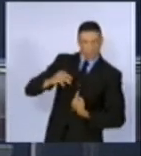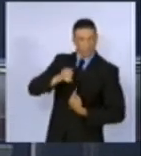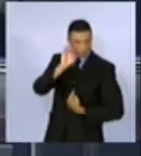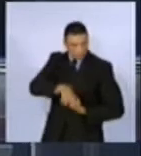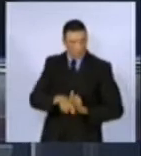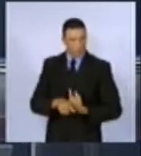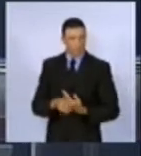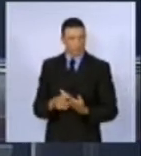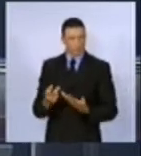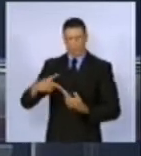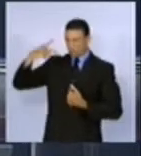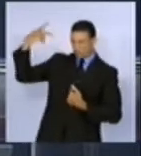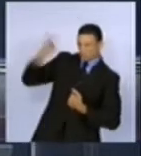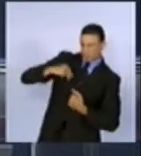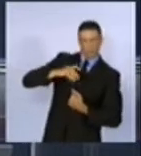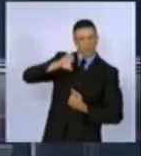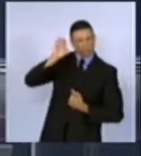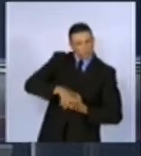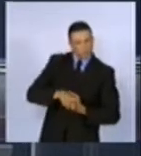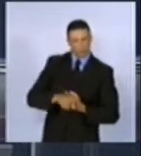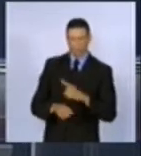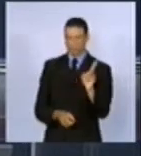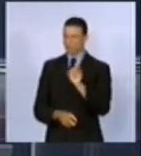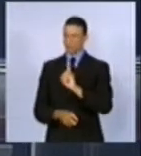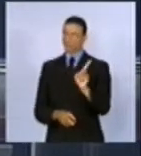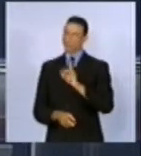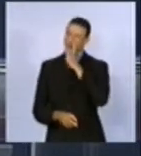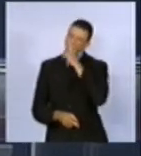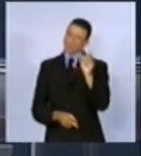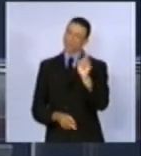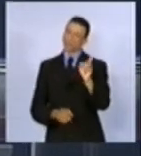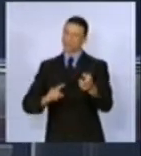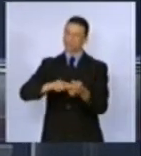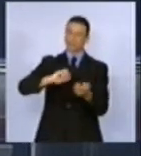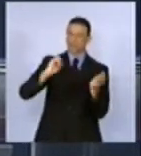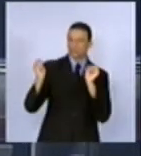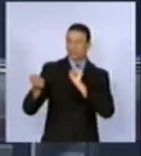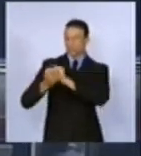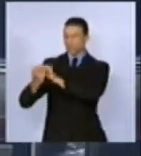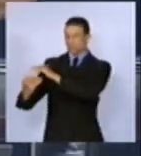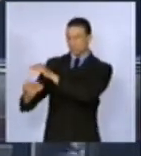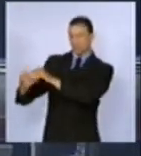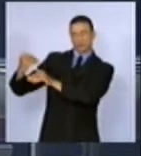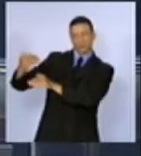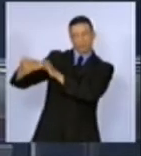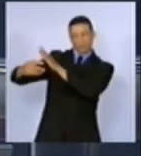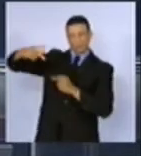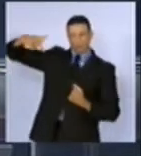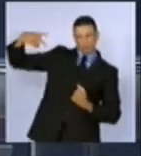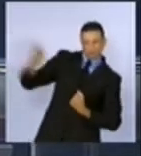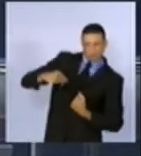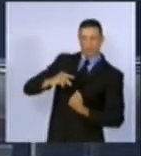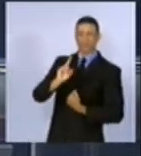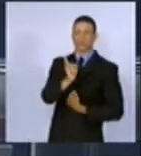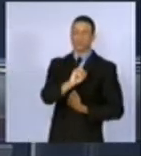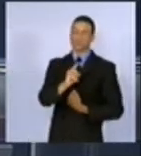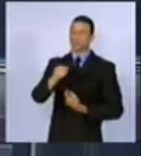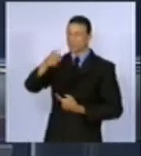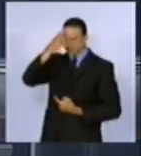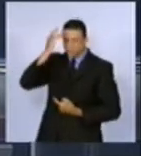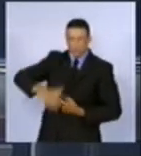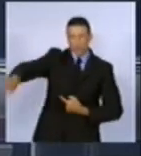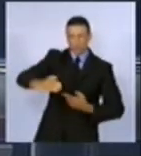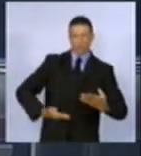nós vamos ser punido não eu acho que tem que fazer uma transição que não seja uma punição para nós Trabalhadores